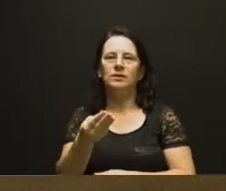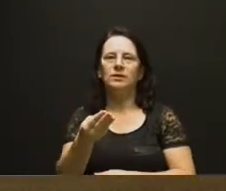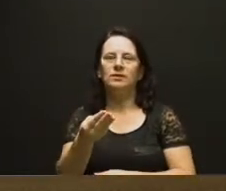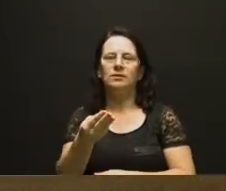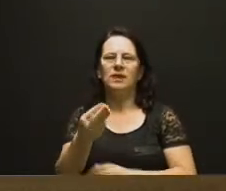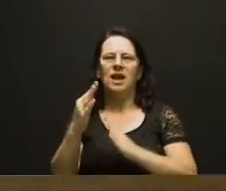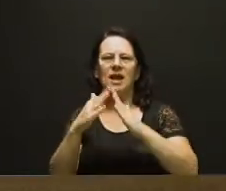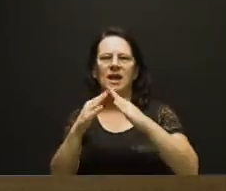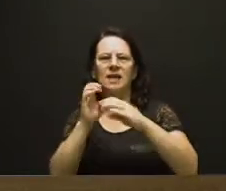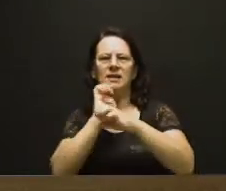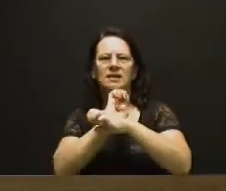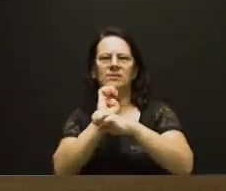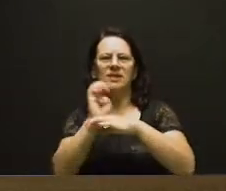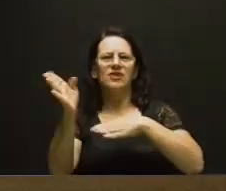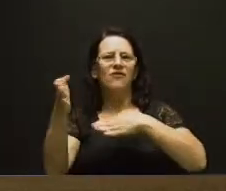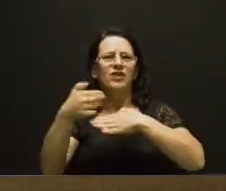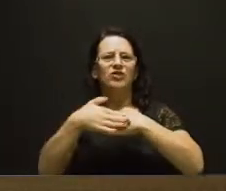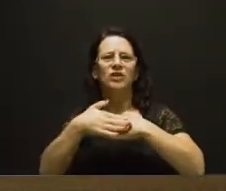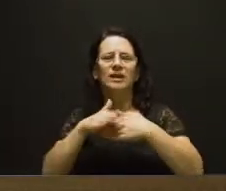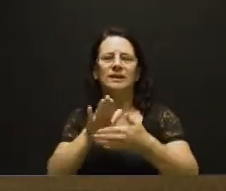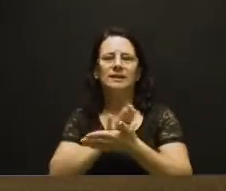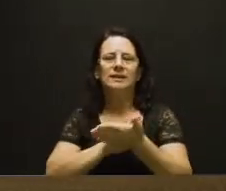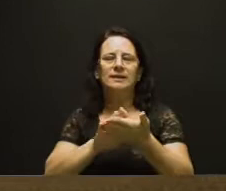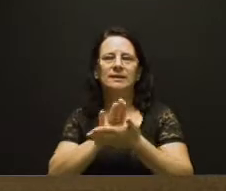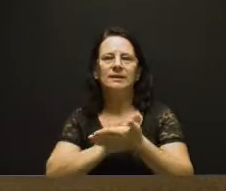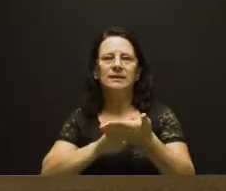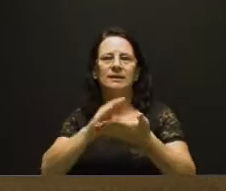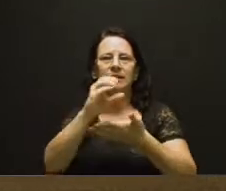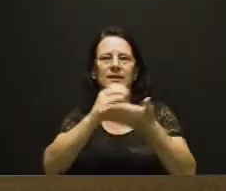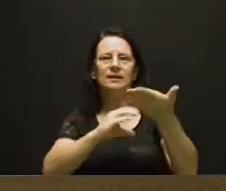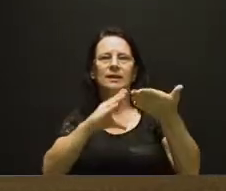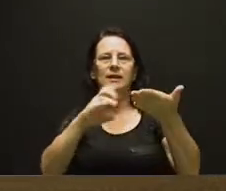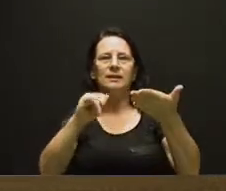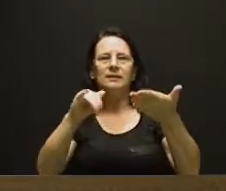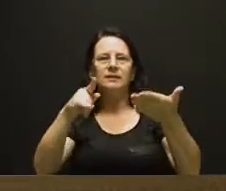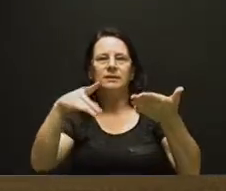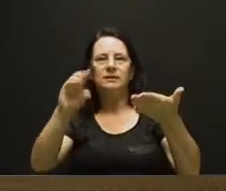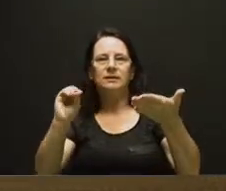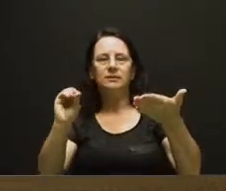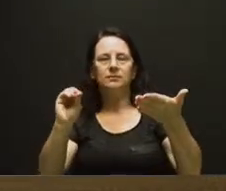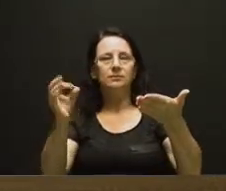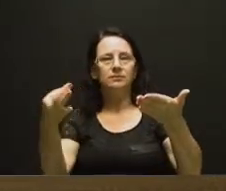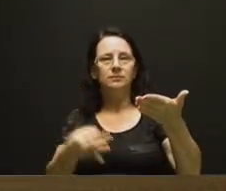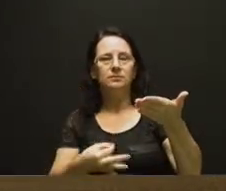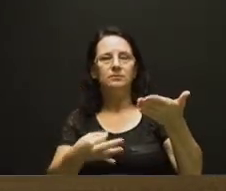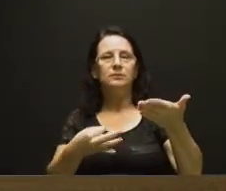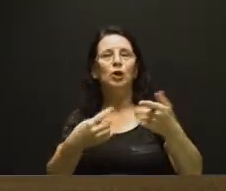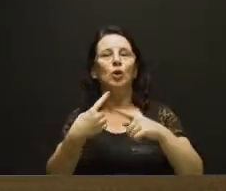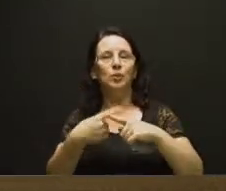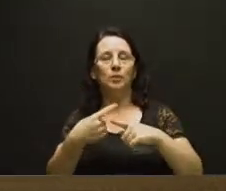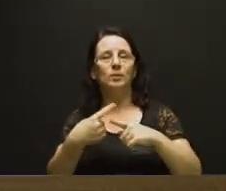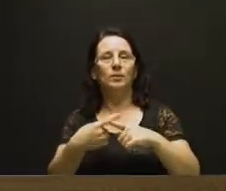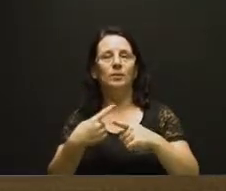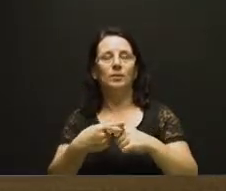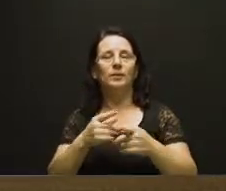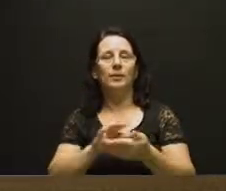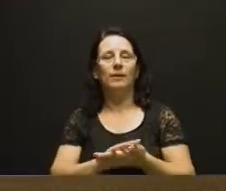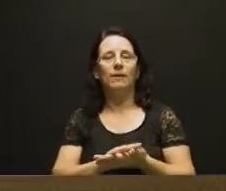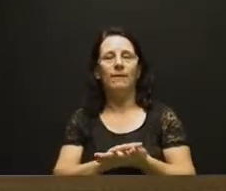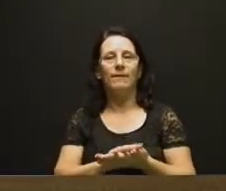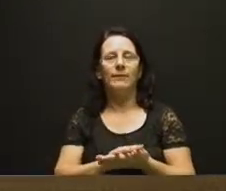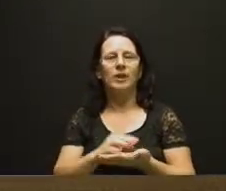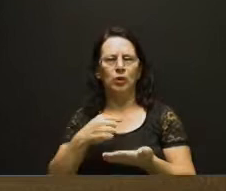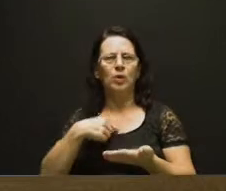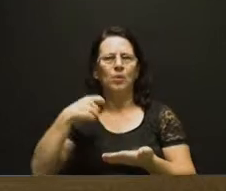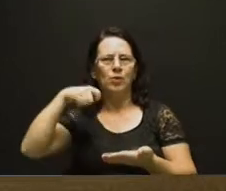fechada sem nenhuma certidão apta porque eu também sou signatário do dever legal